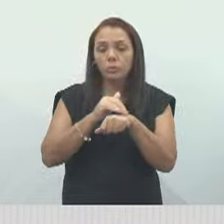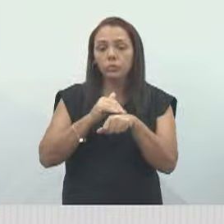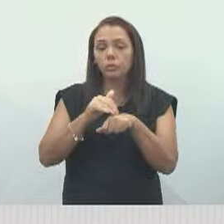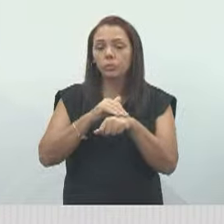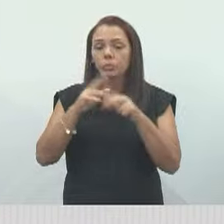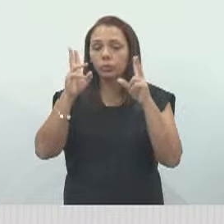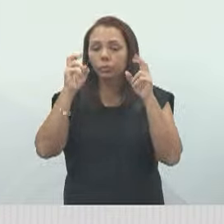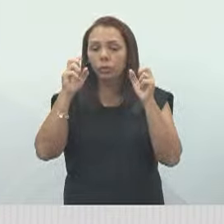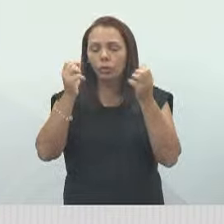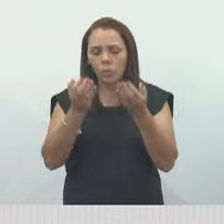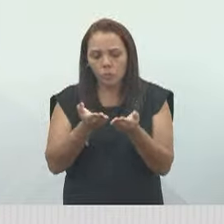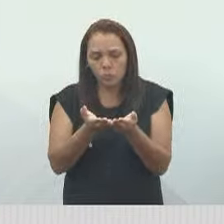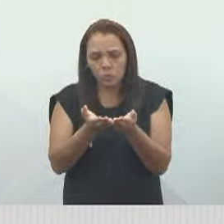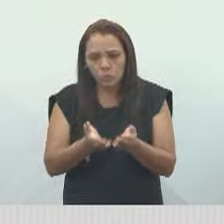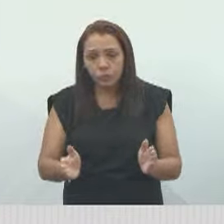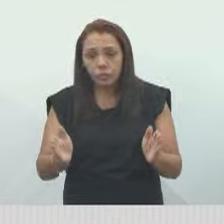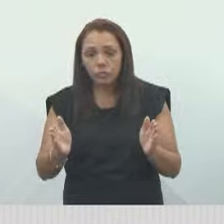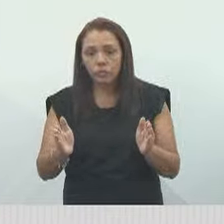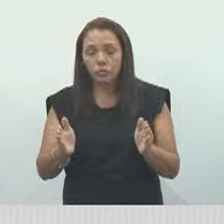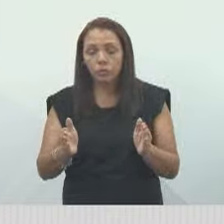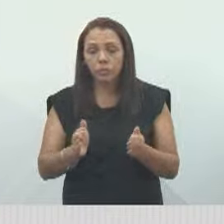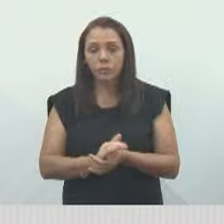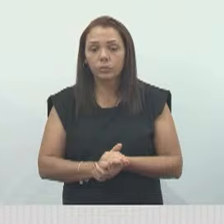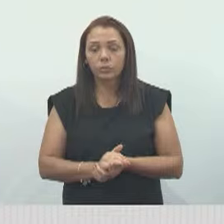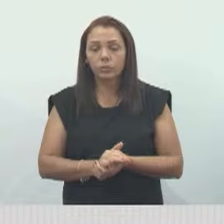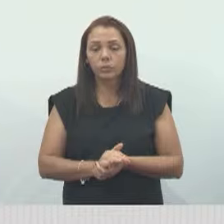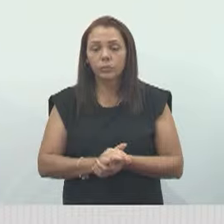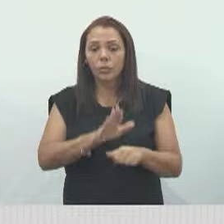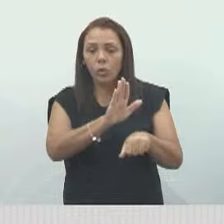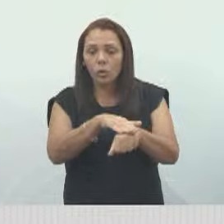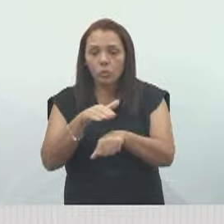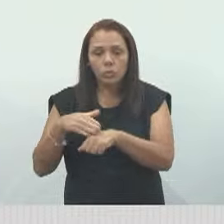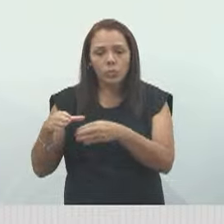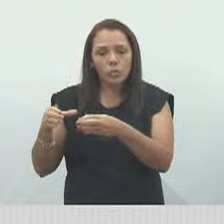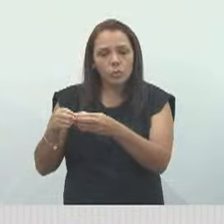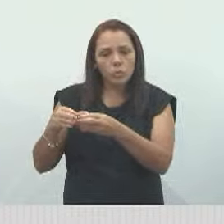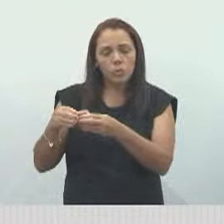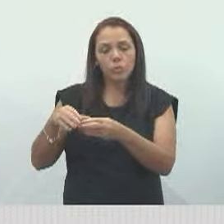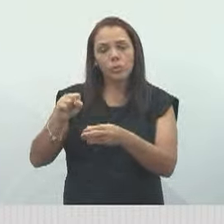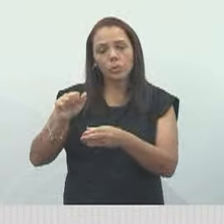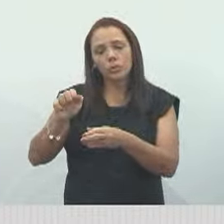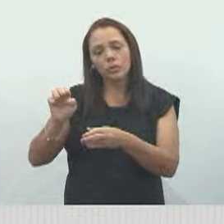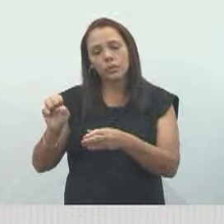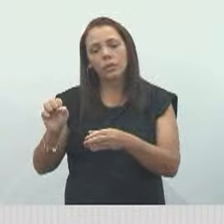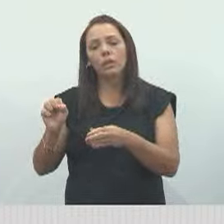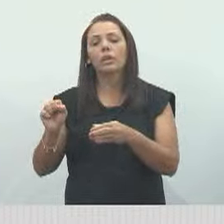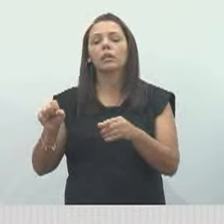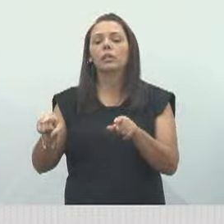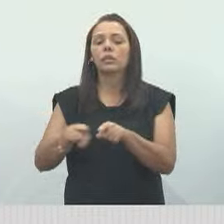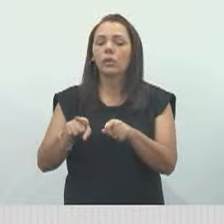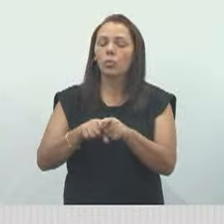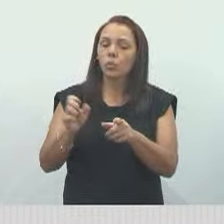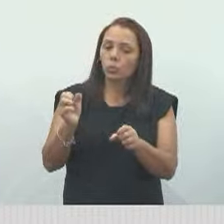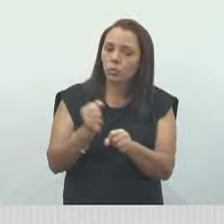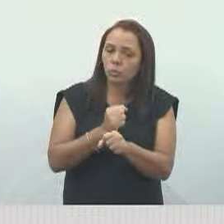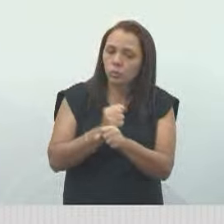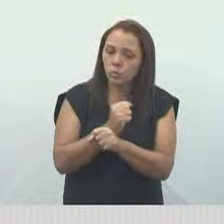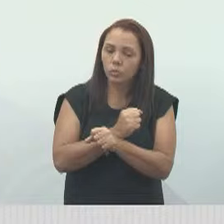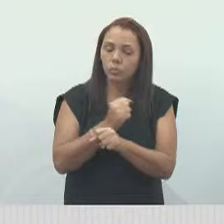aquele afundamento. Aí eu chamei a equipe do SAI, juntamente com a equipe do